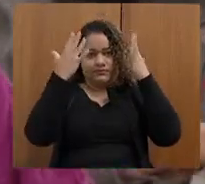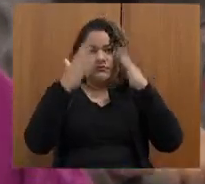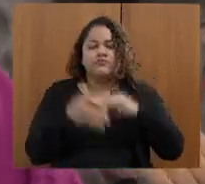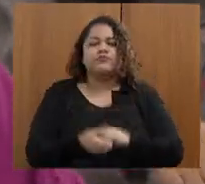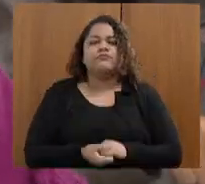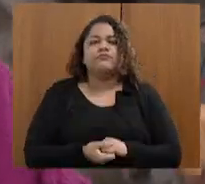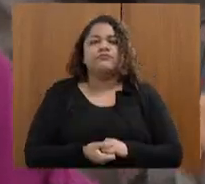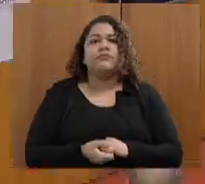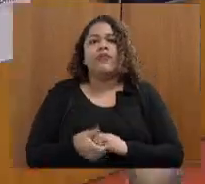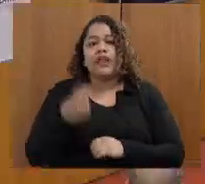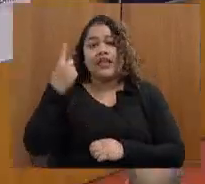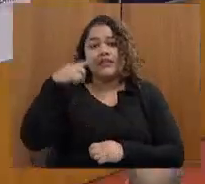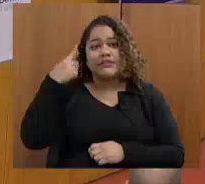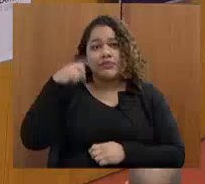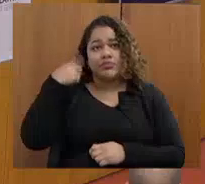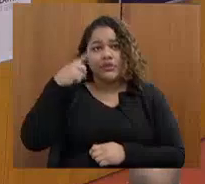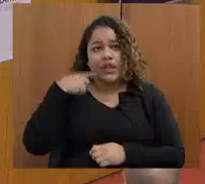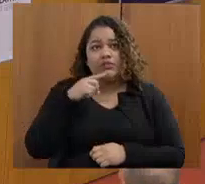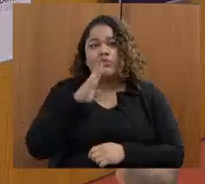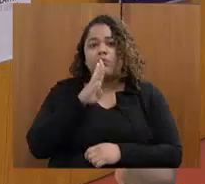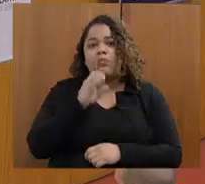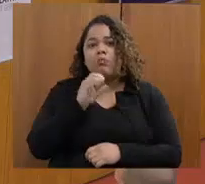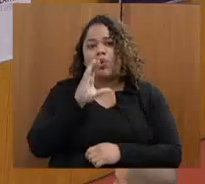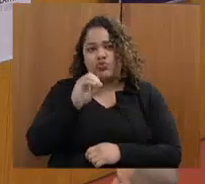trazer a sua contribuição de baixo